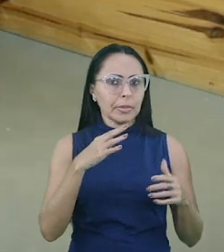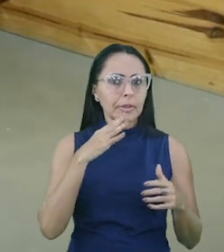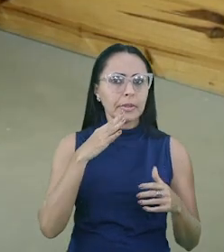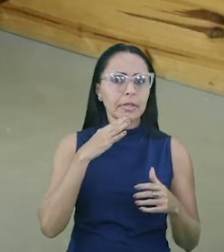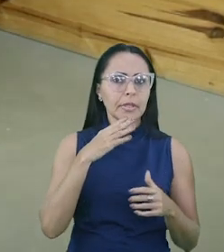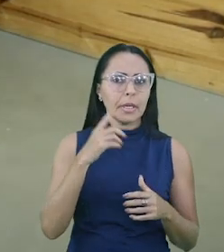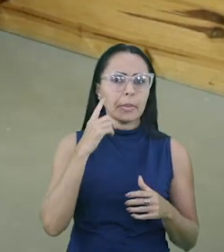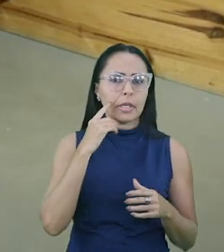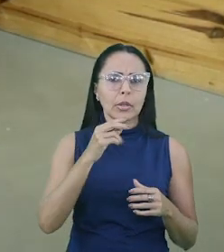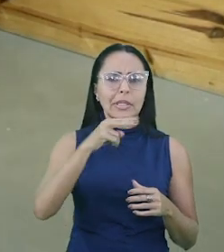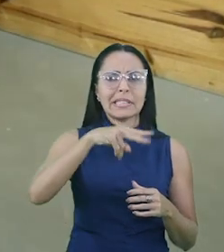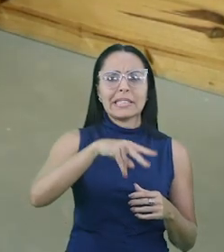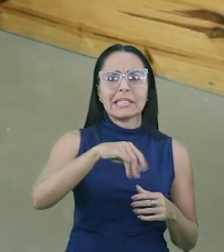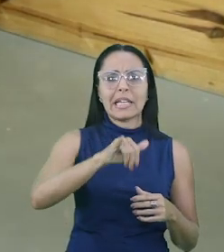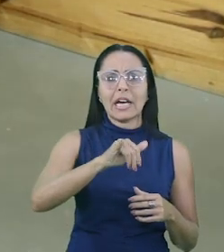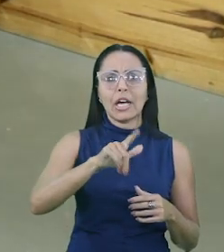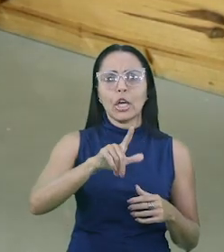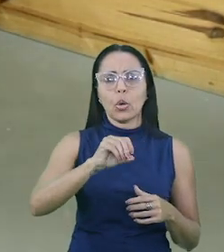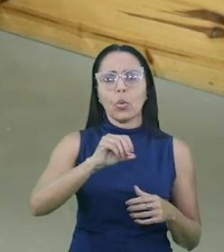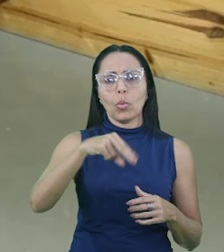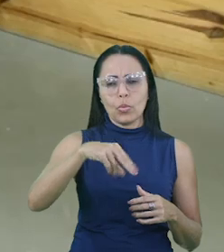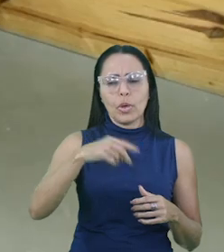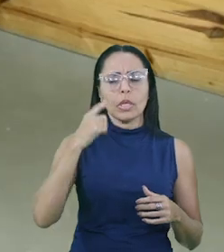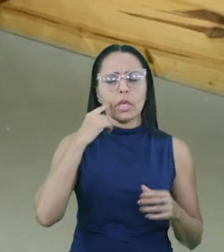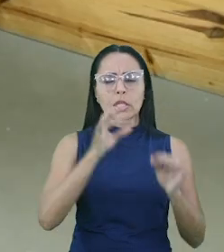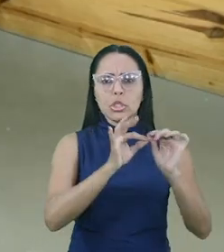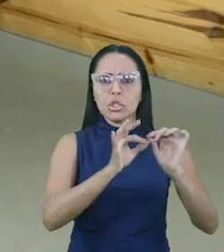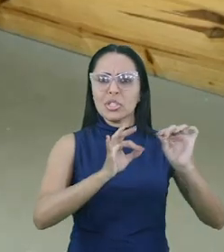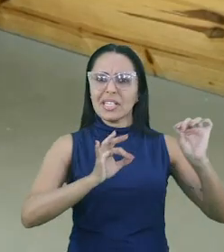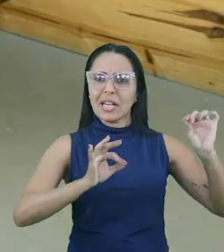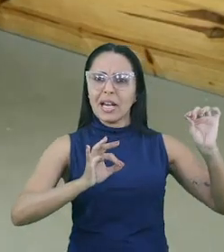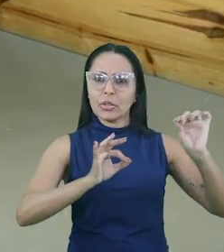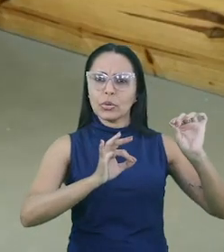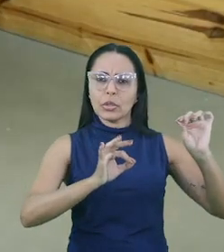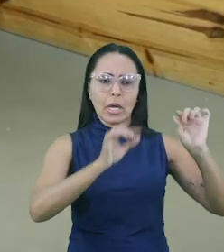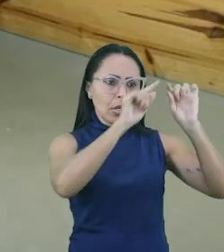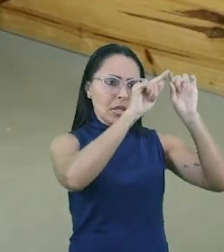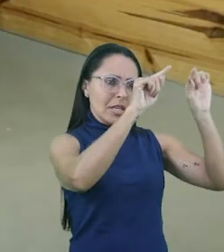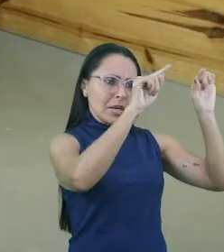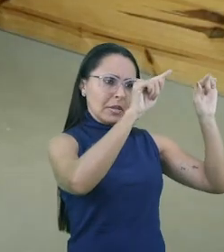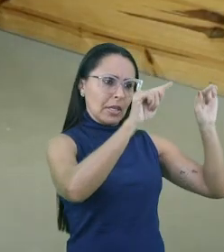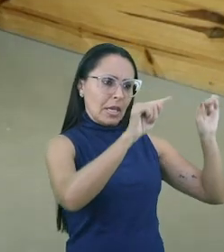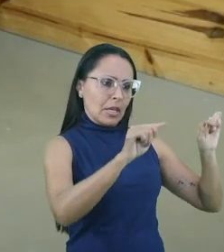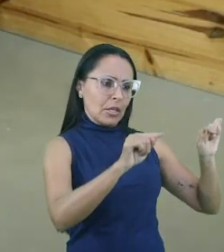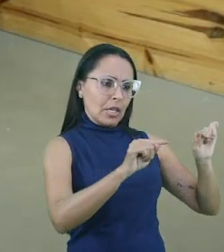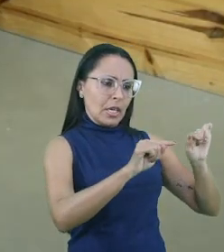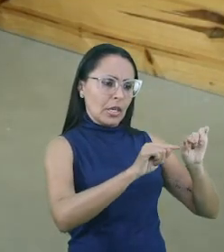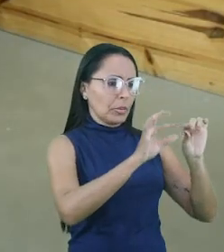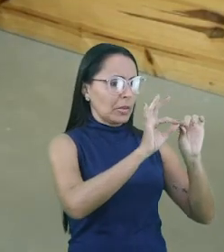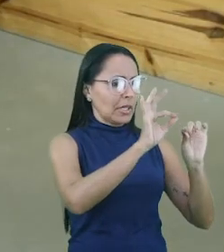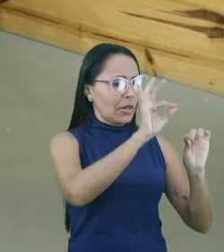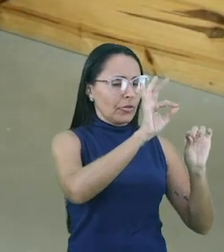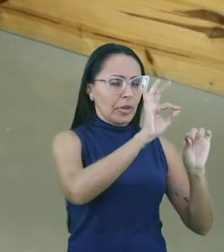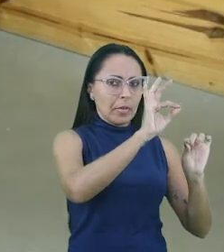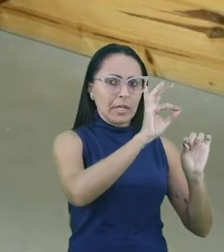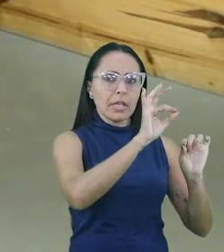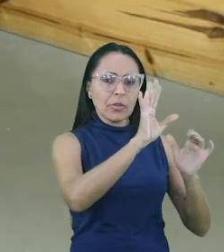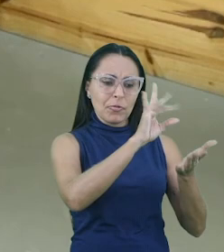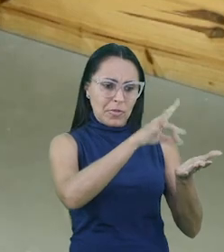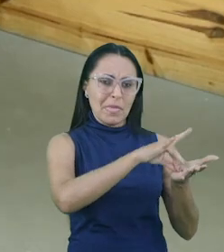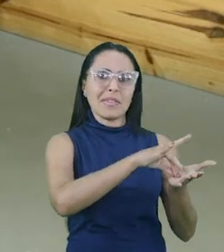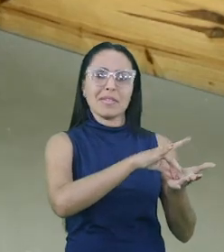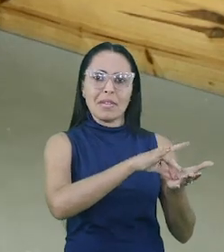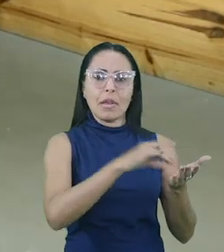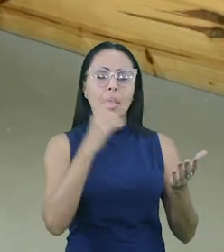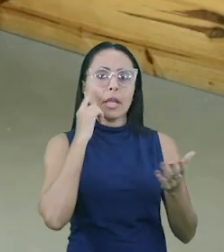nylon esticado no quadro. Esse nylon ele é bem tenso aqui para dar uma firmeza na impressão e